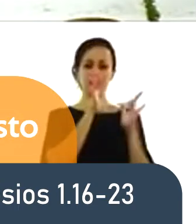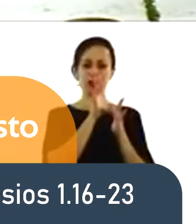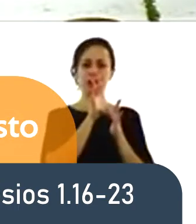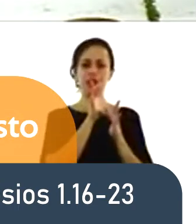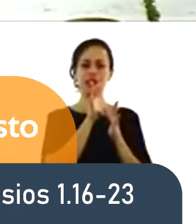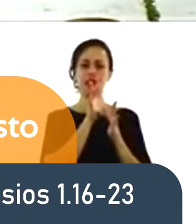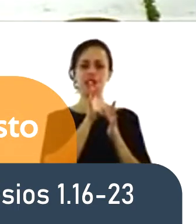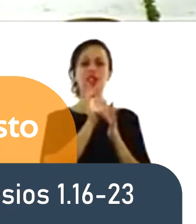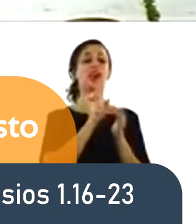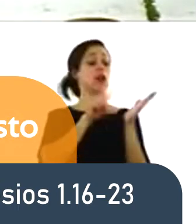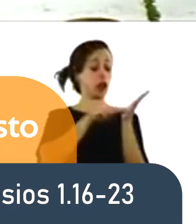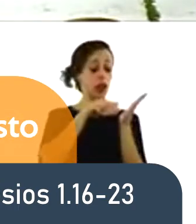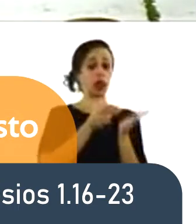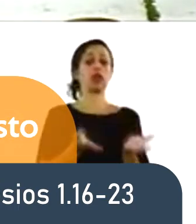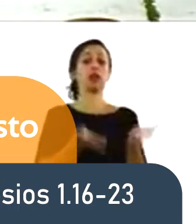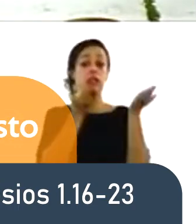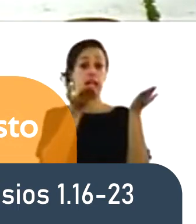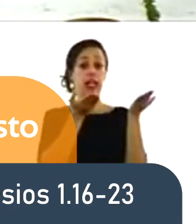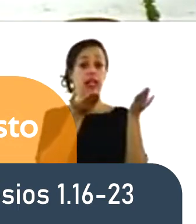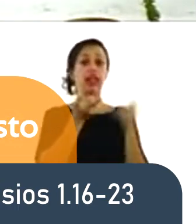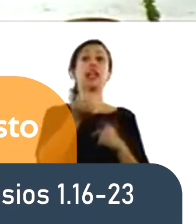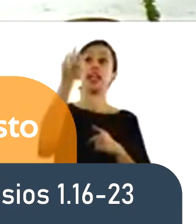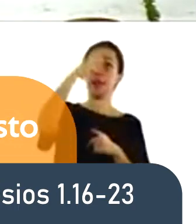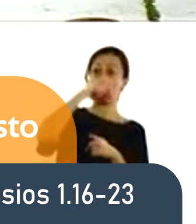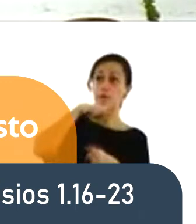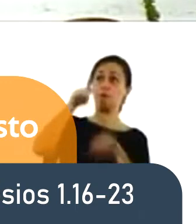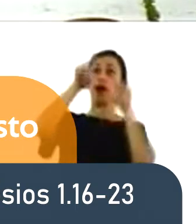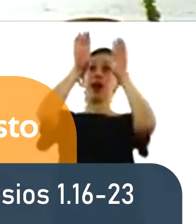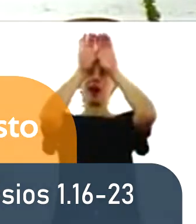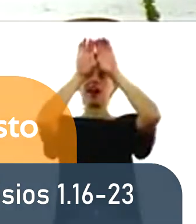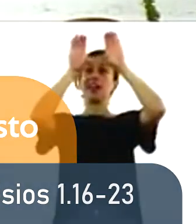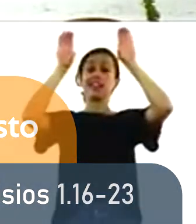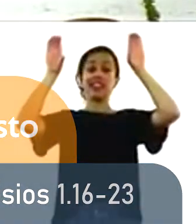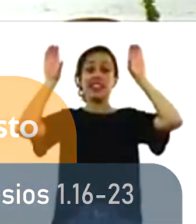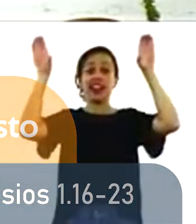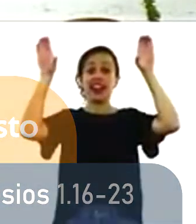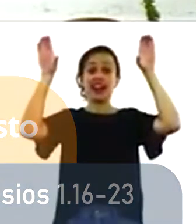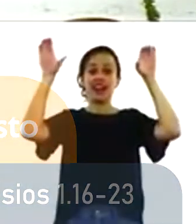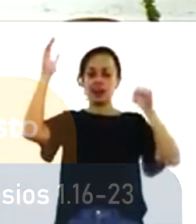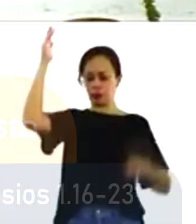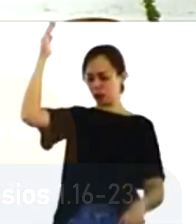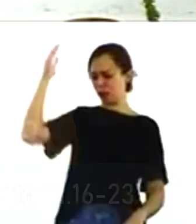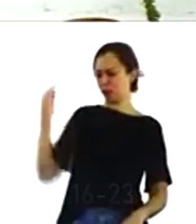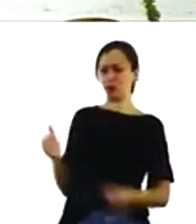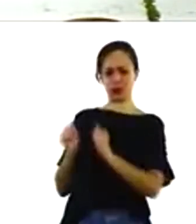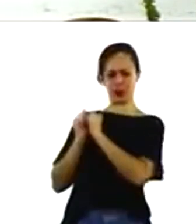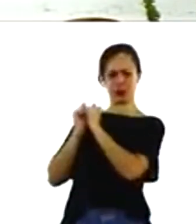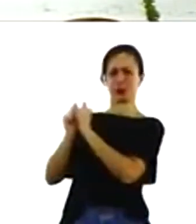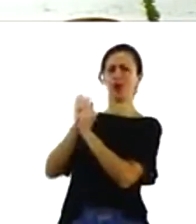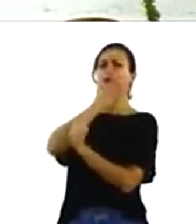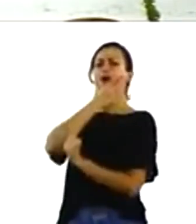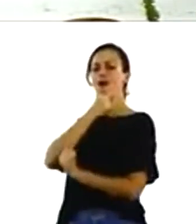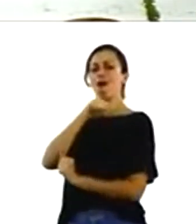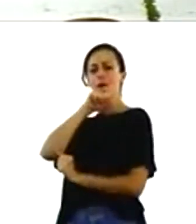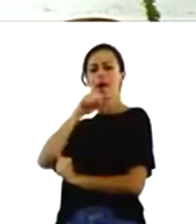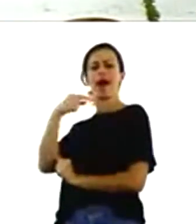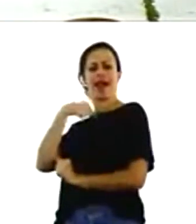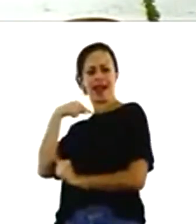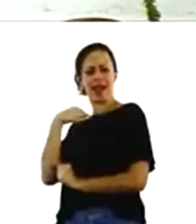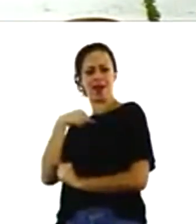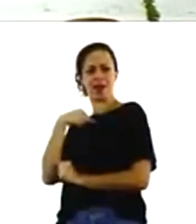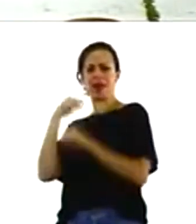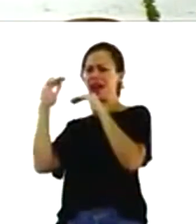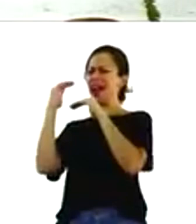assentar-se à sua direita nos lugares celestiais, acima de todo principado e